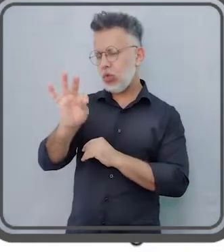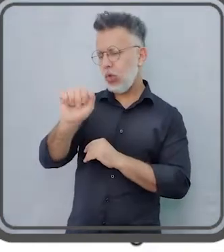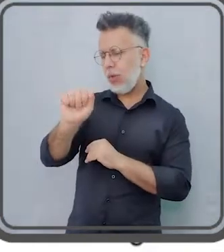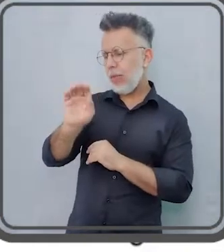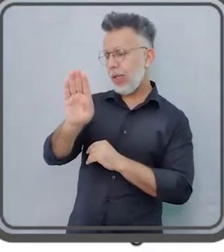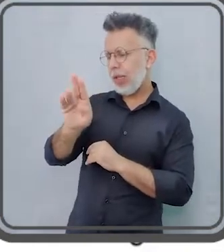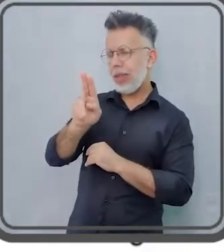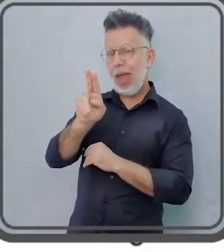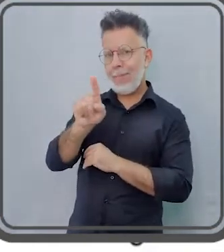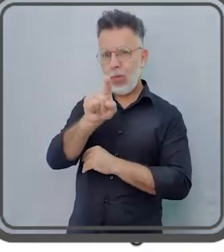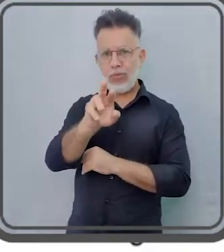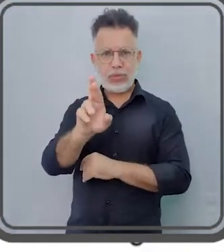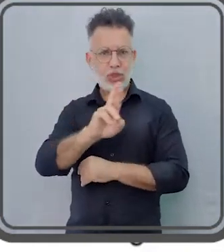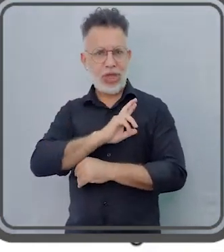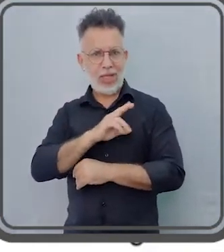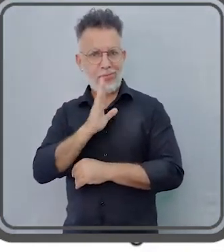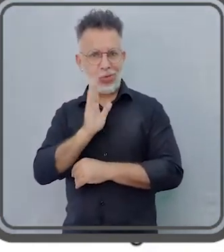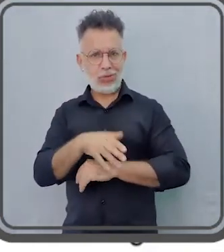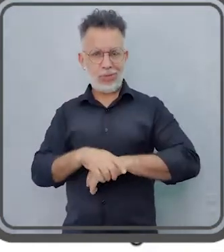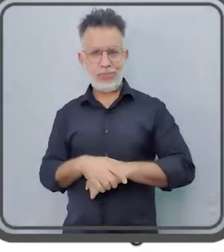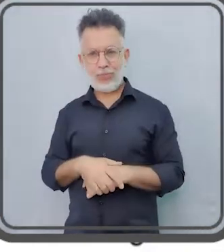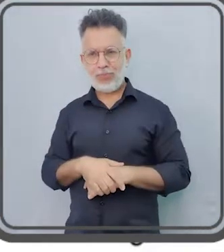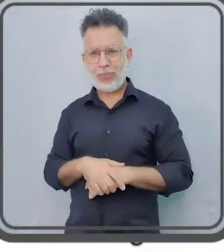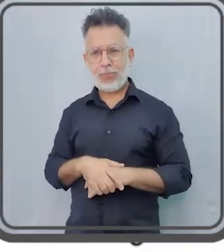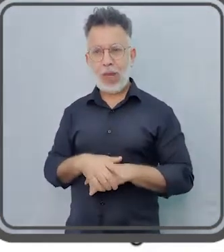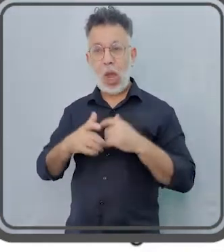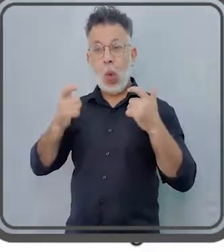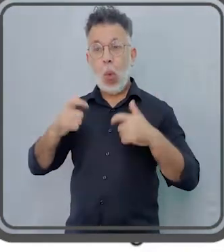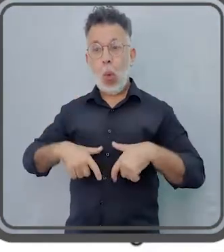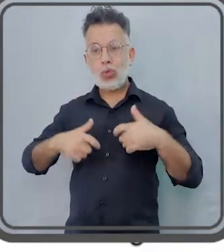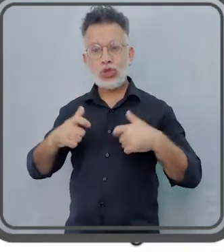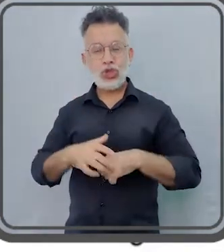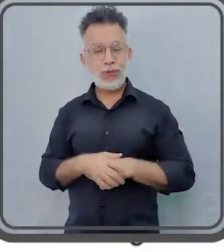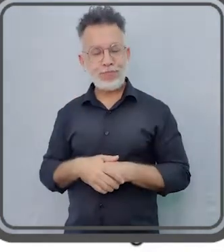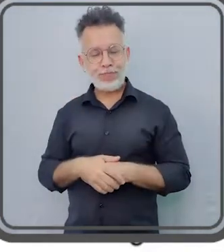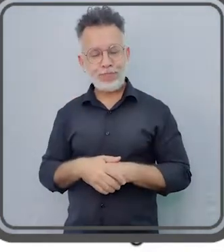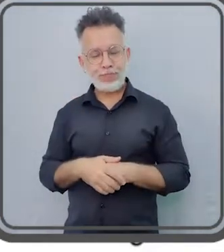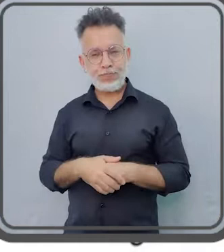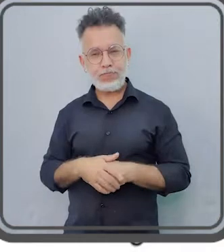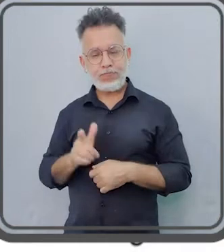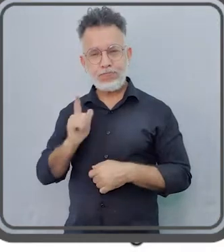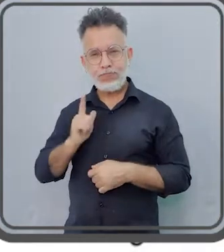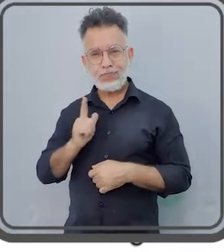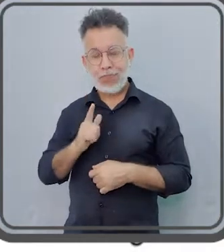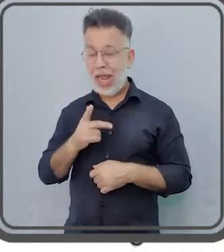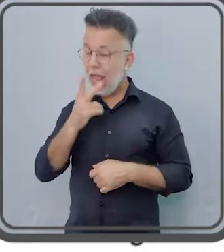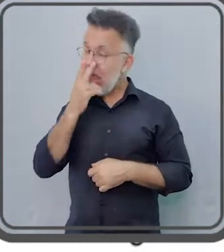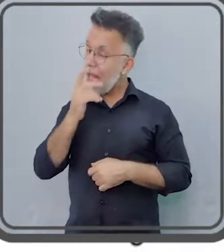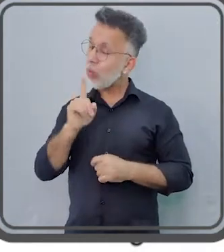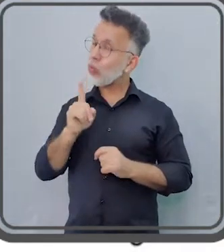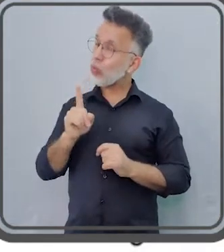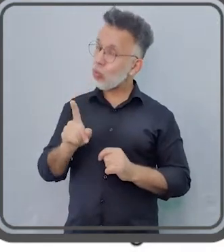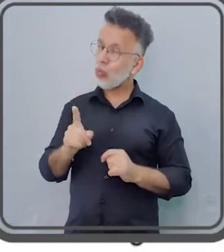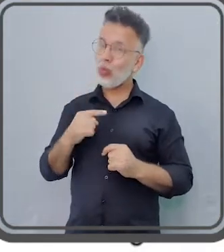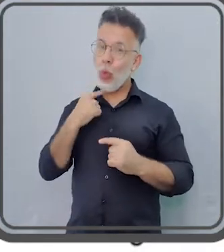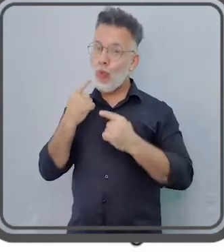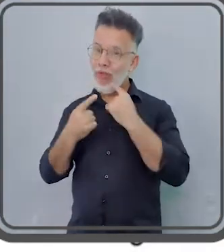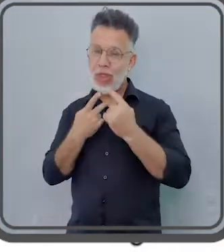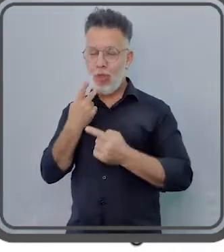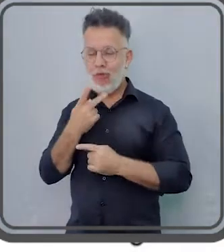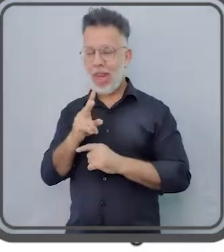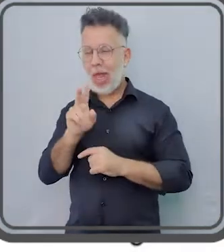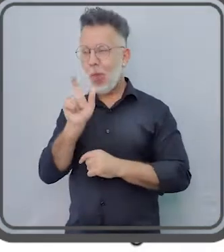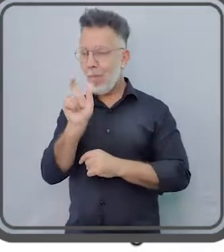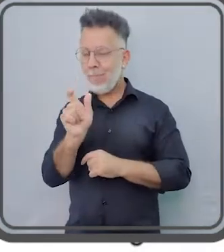responder. Onde está Então, eu duvido que a gente consiga nomear um tema só, né, um ponto só, mas de onde